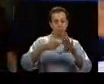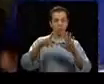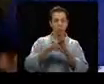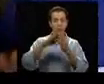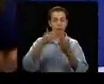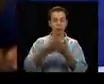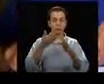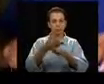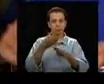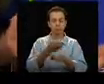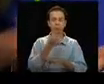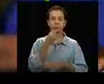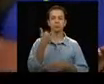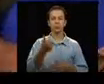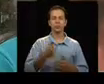está na escolinha.